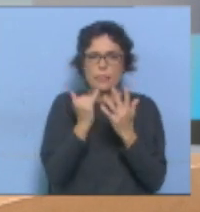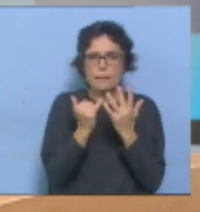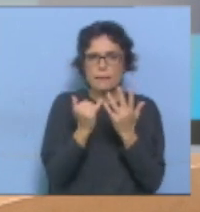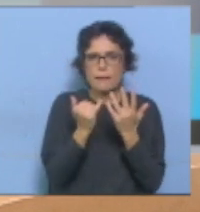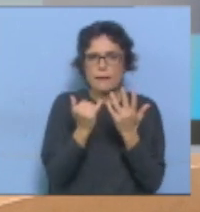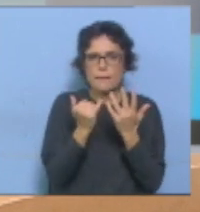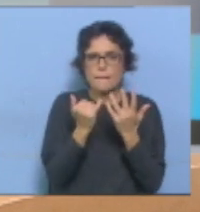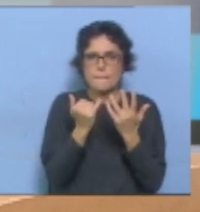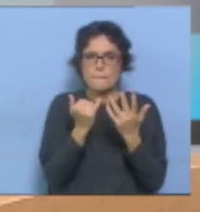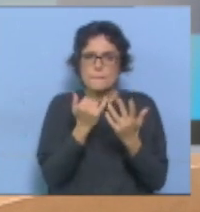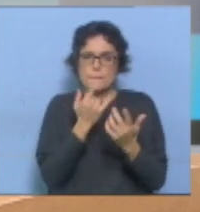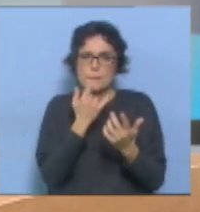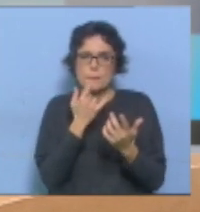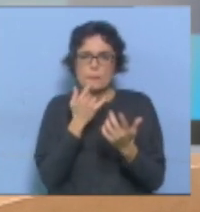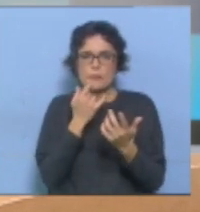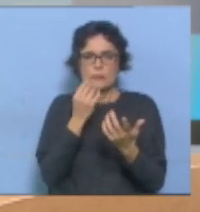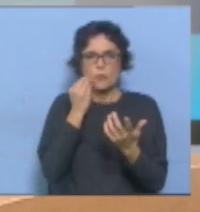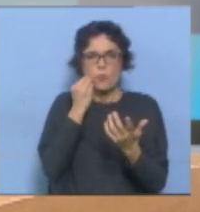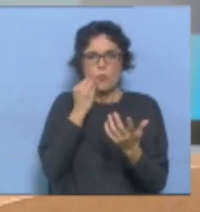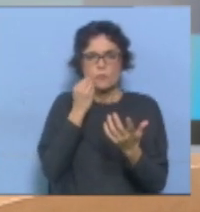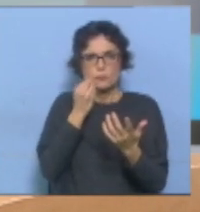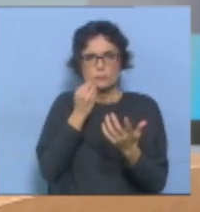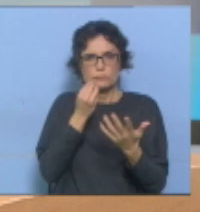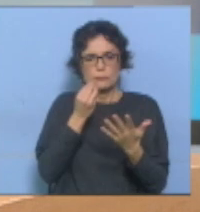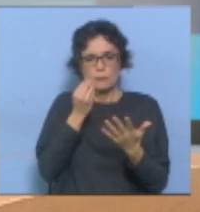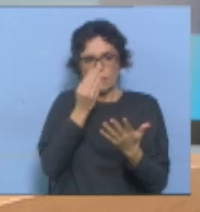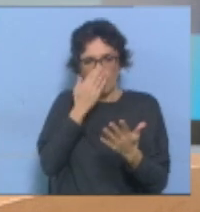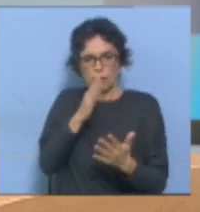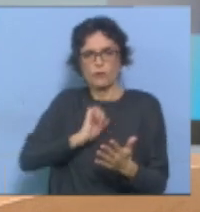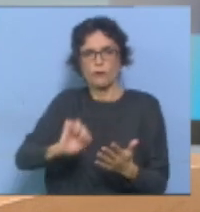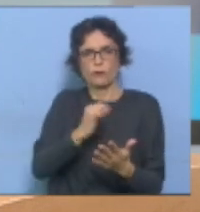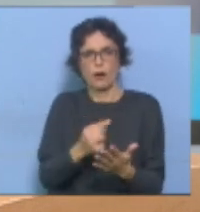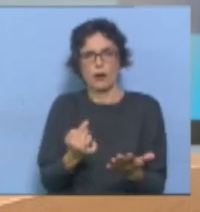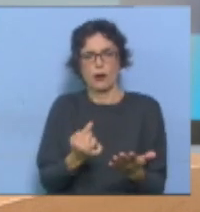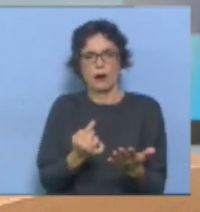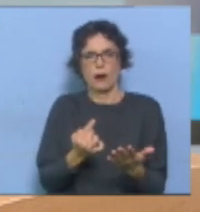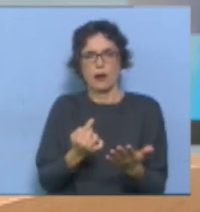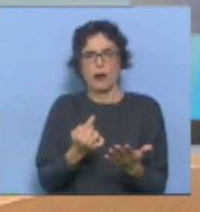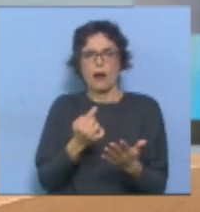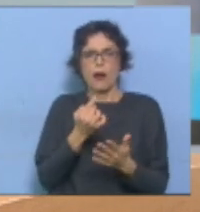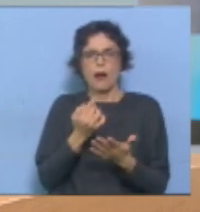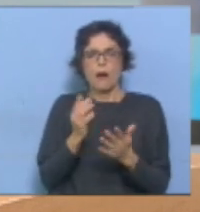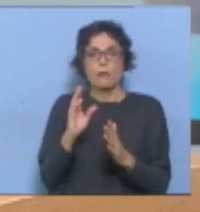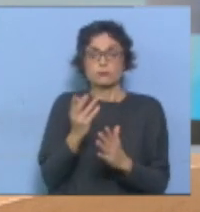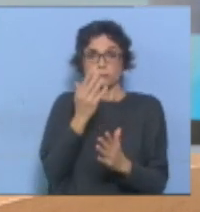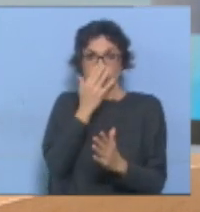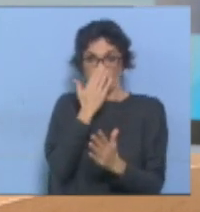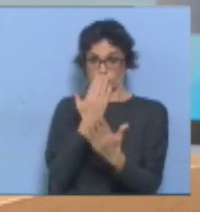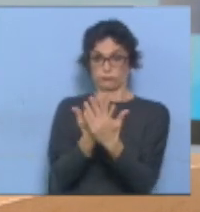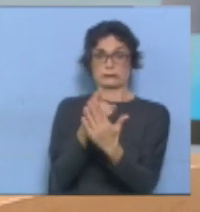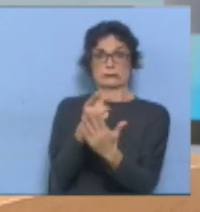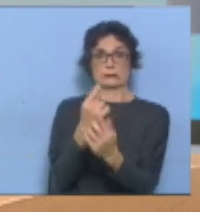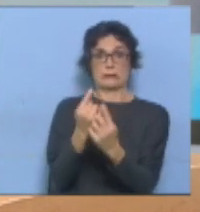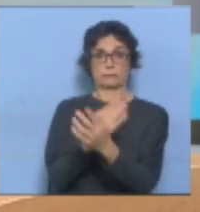prever para quando estarmos perante uma diferença que seja uma pessoa com deficiência, abrir o nosso coração em vez de o fechar, abrir a